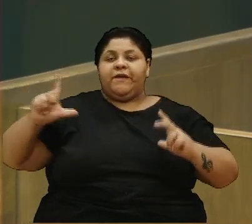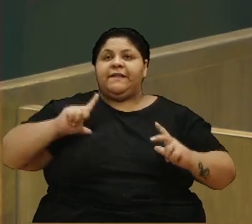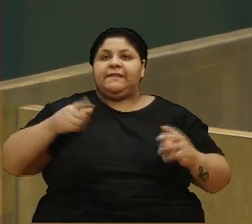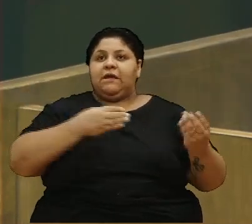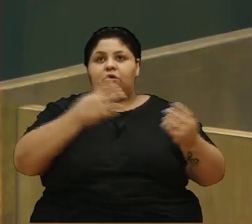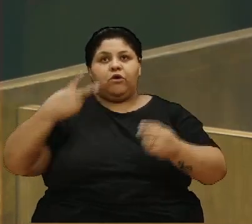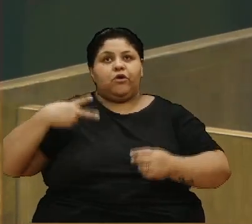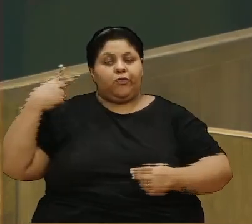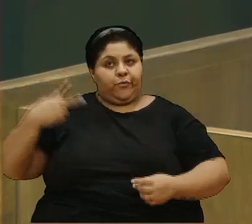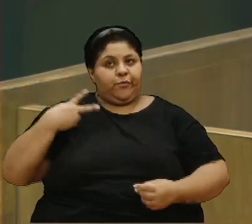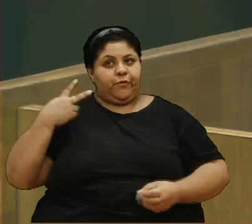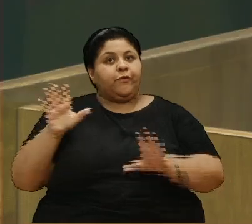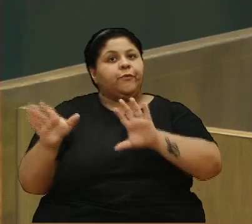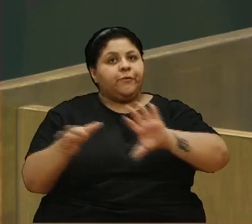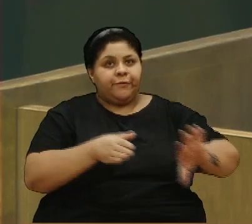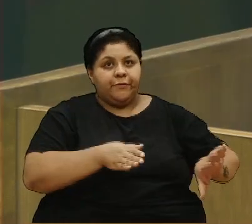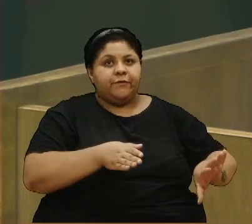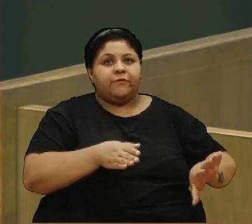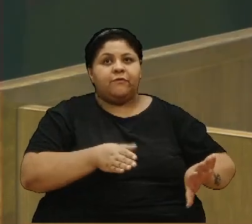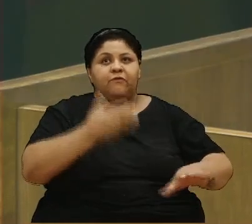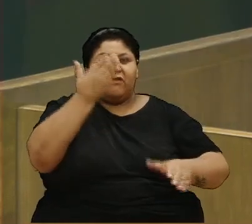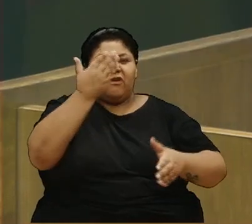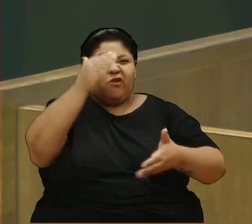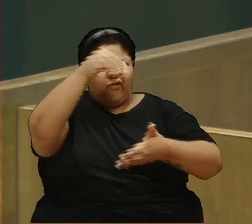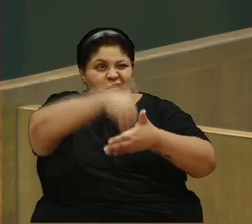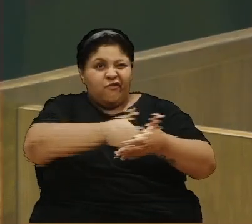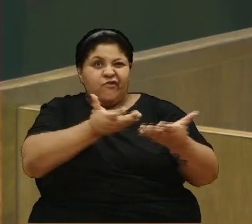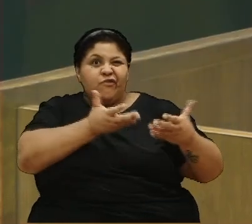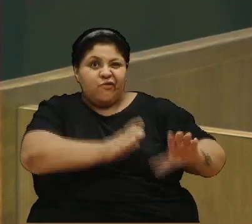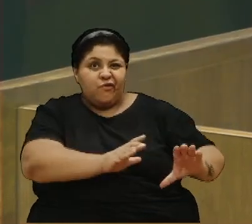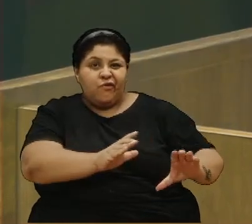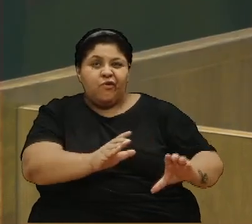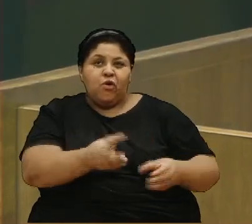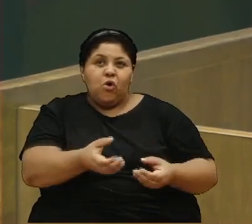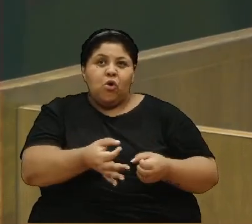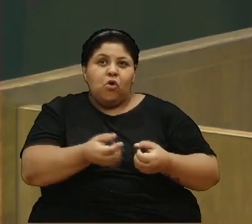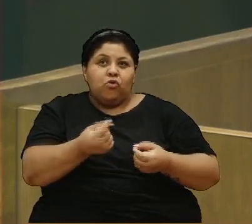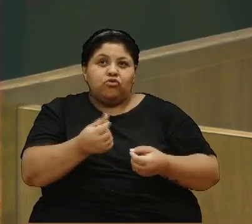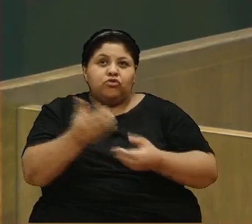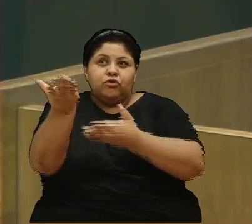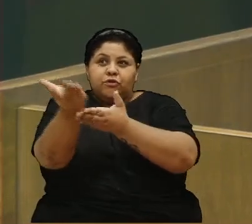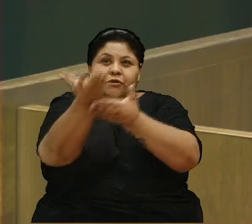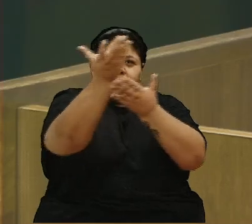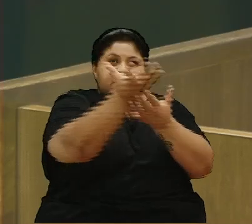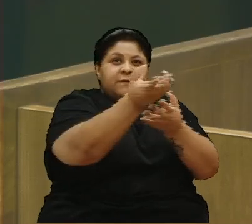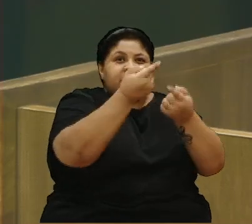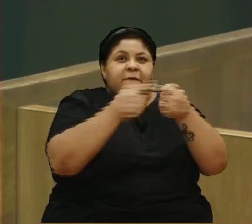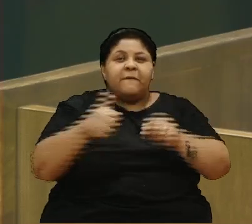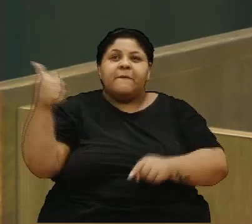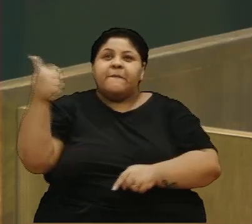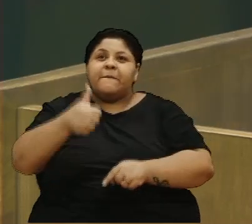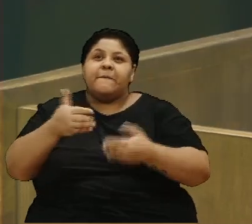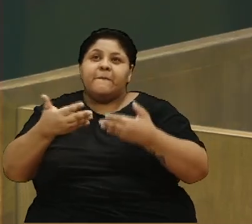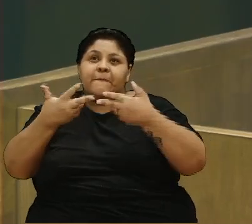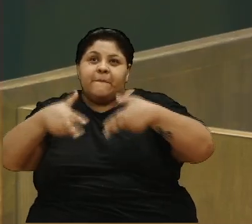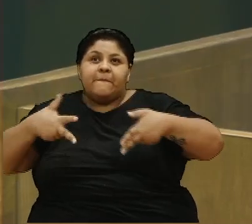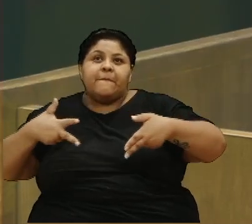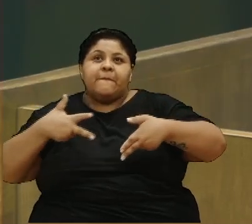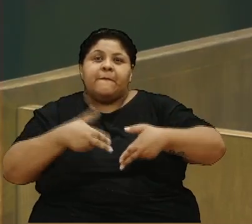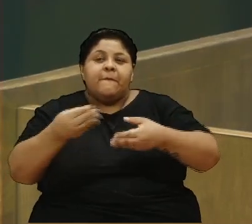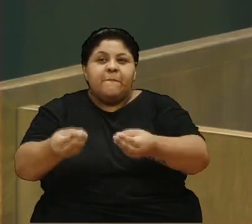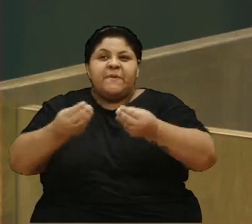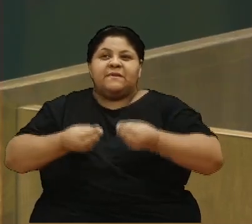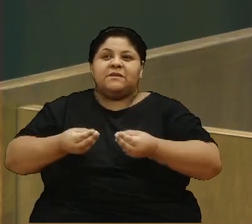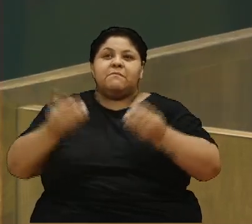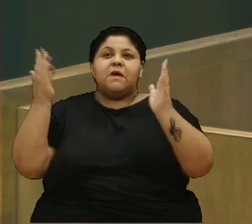vereadores. Outra, a senhora disse que votou contra o recurso da festa das colheitas, mas era a primeira a estar lá na abertura, lá para receber palmas, e está